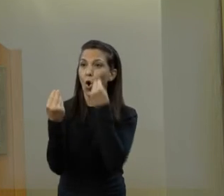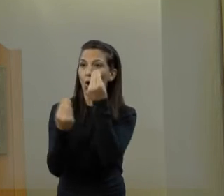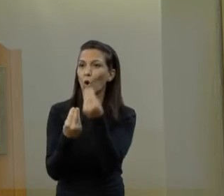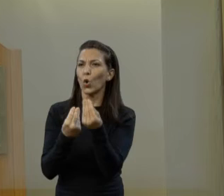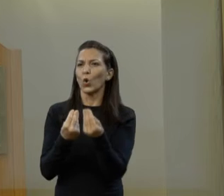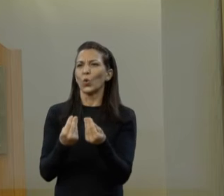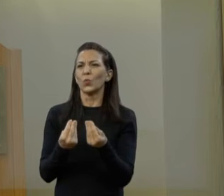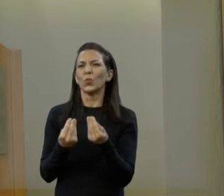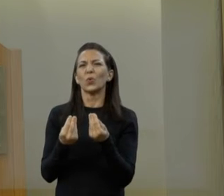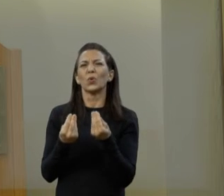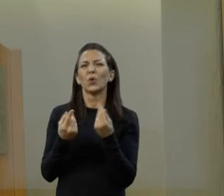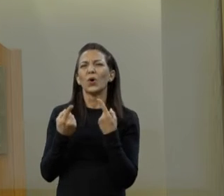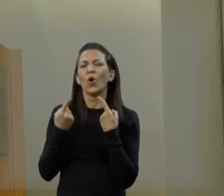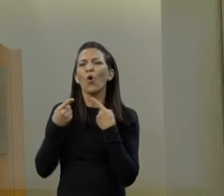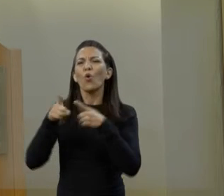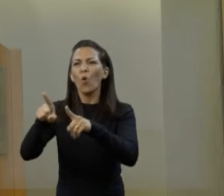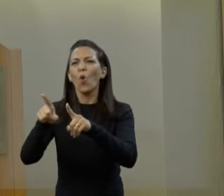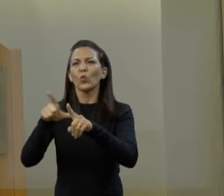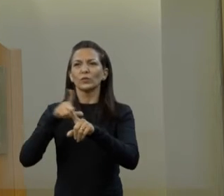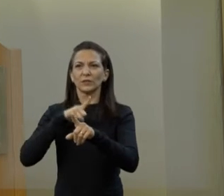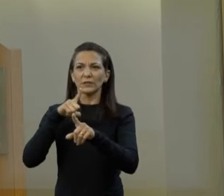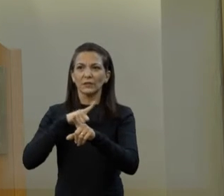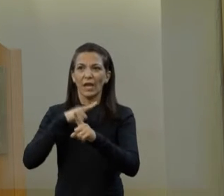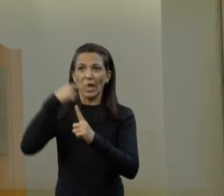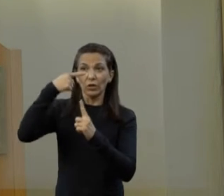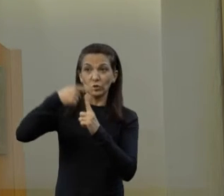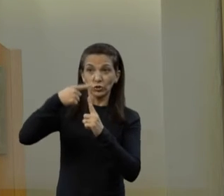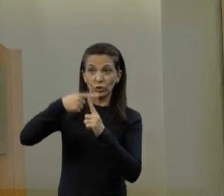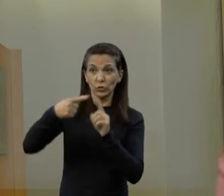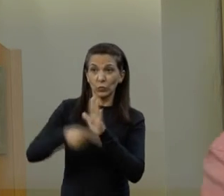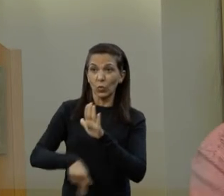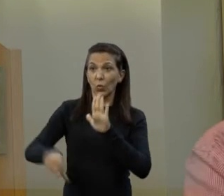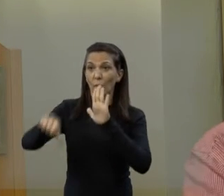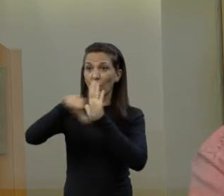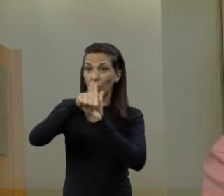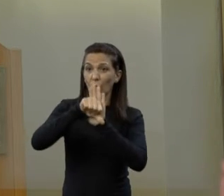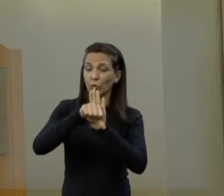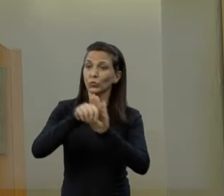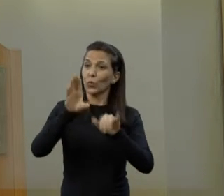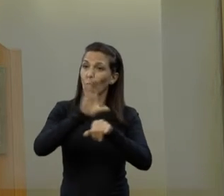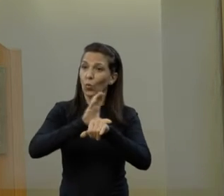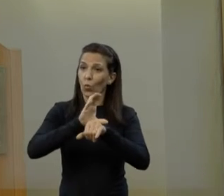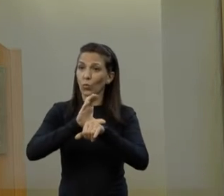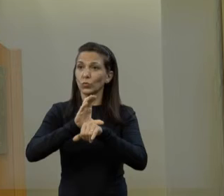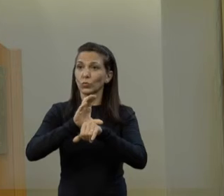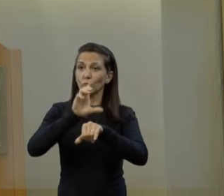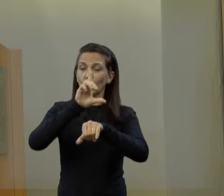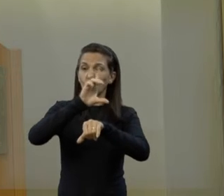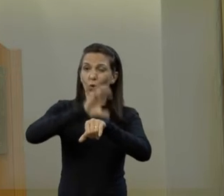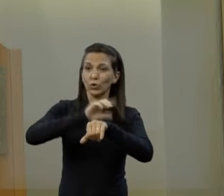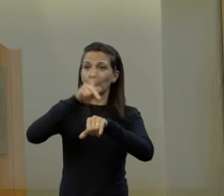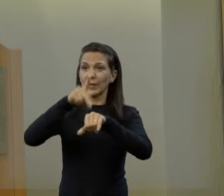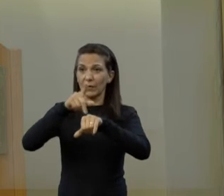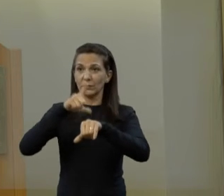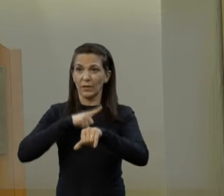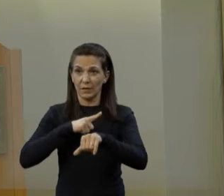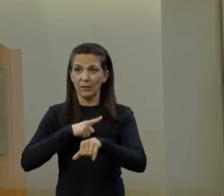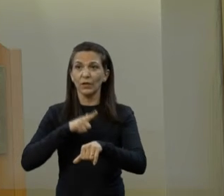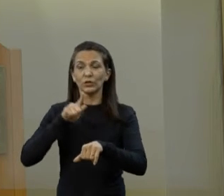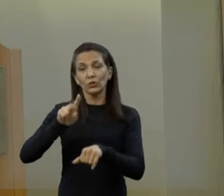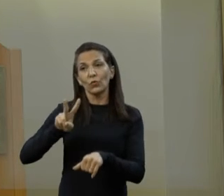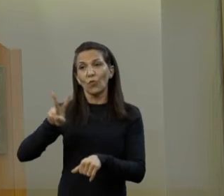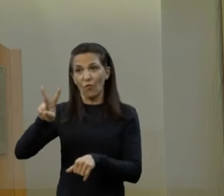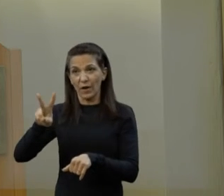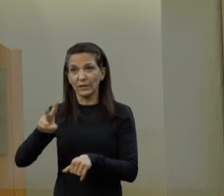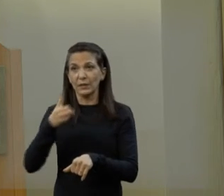prática subversiva e ela era tipificada penalmente no nosso código penal foi Getúlio Vargas